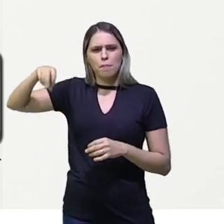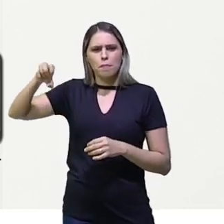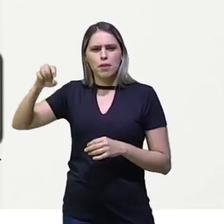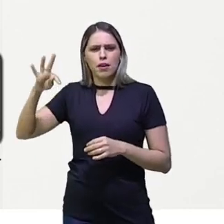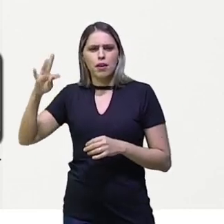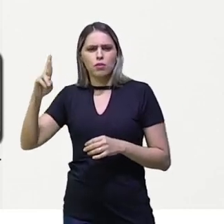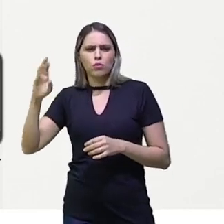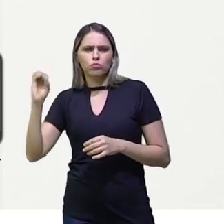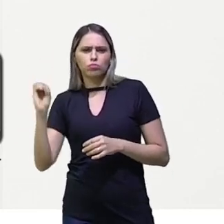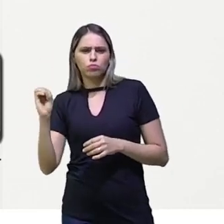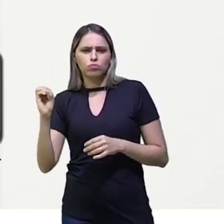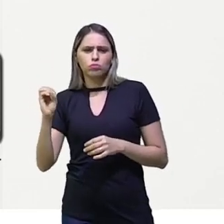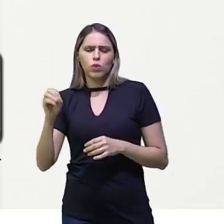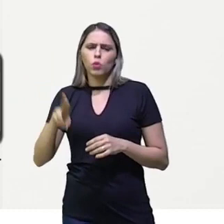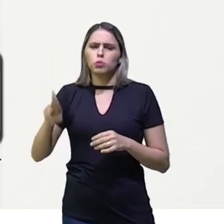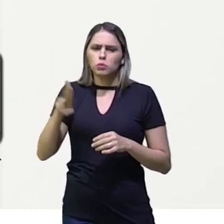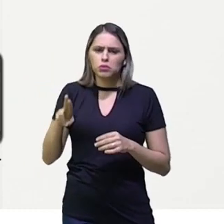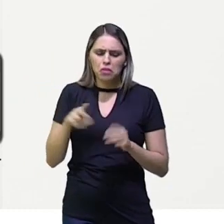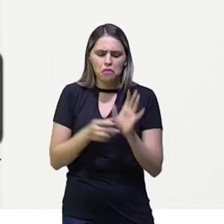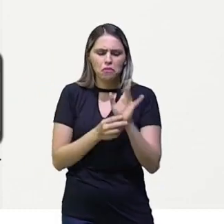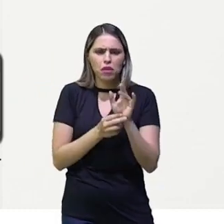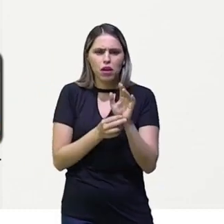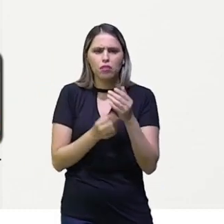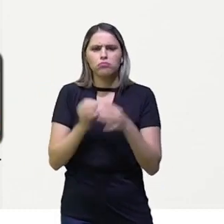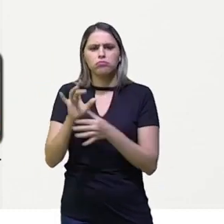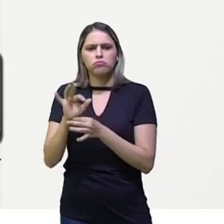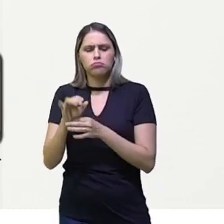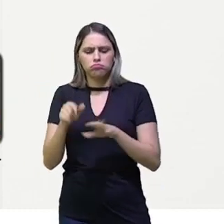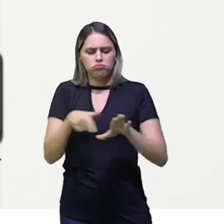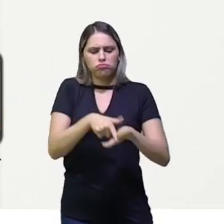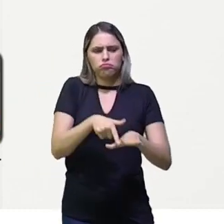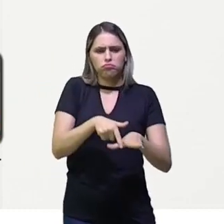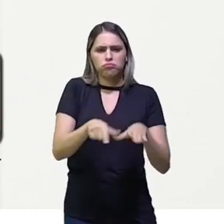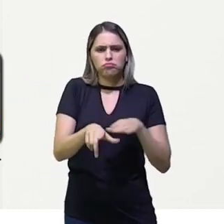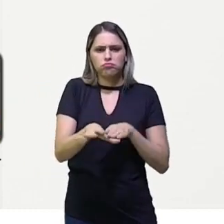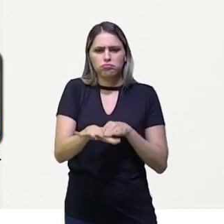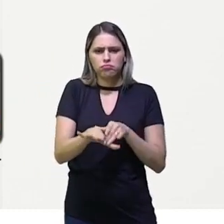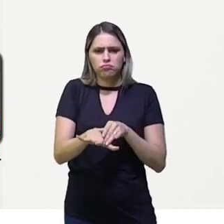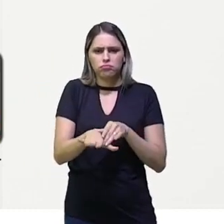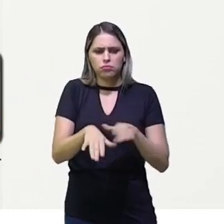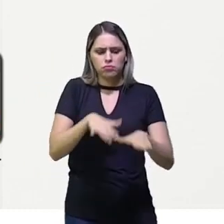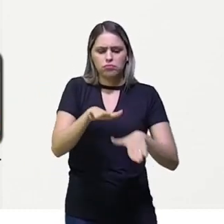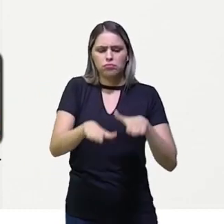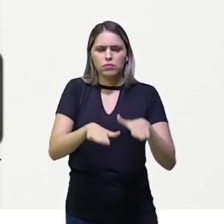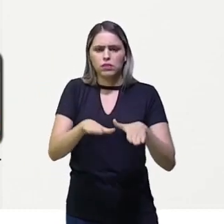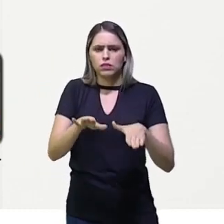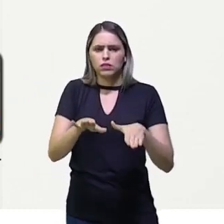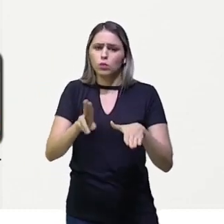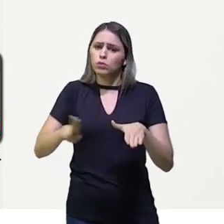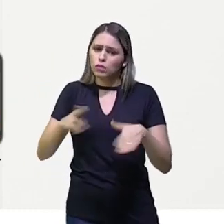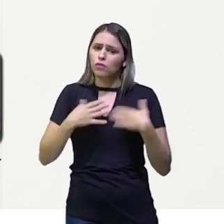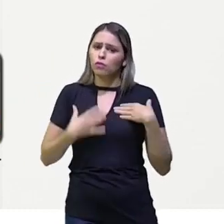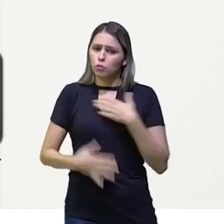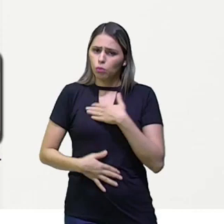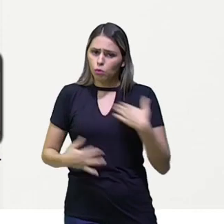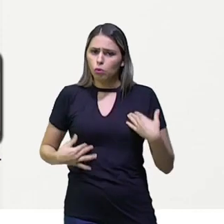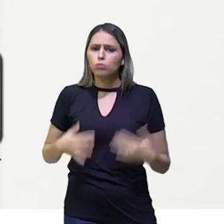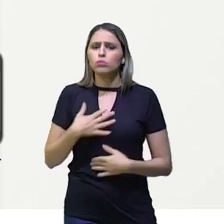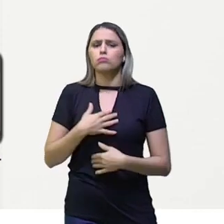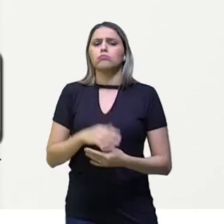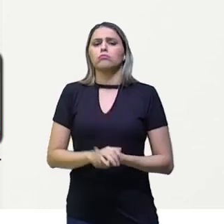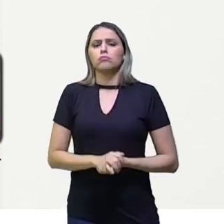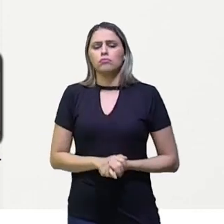os polegares, usava os passos, parte do corpo humano.